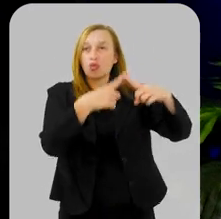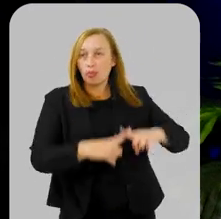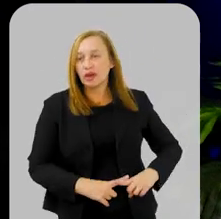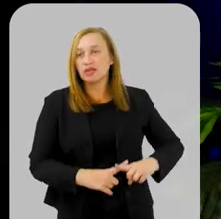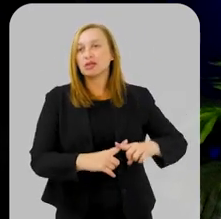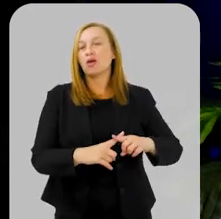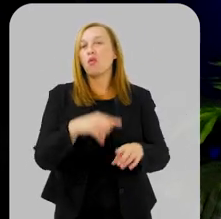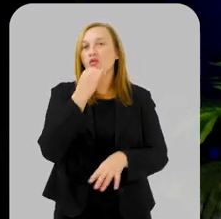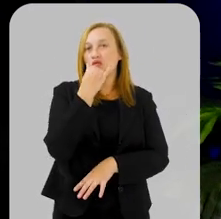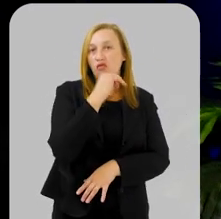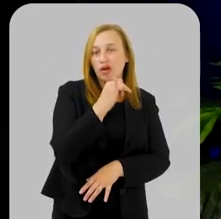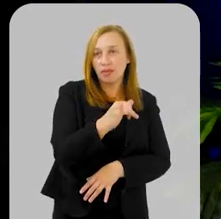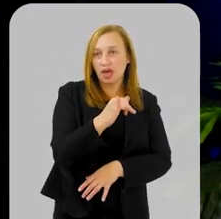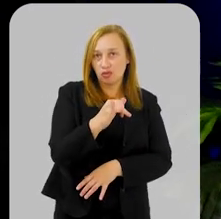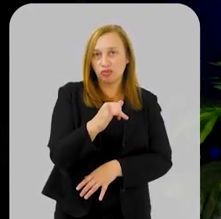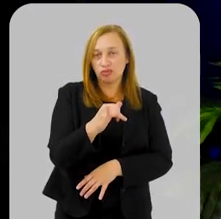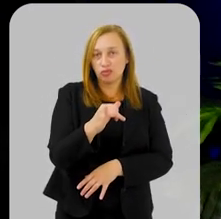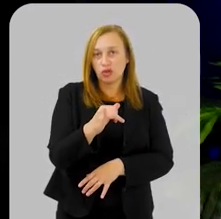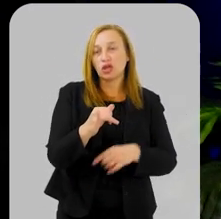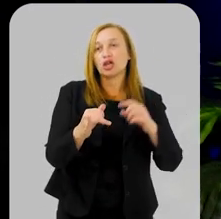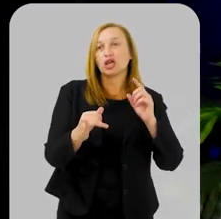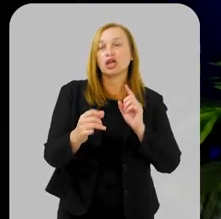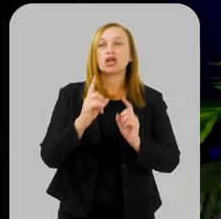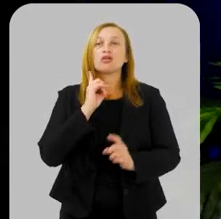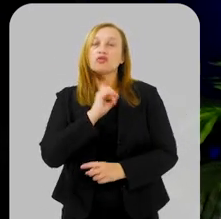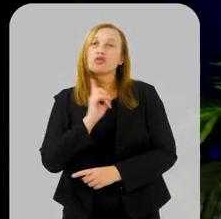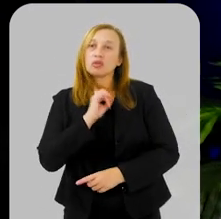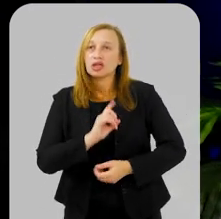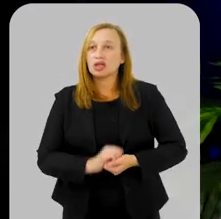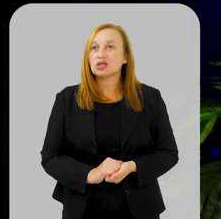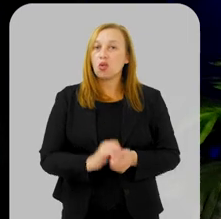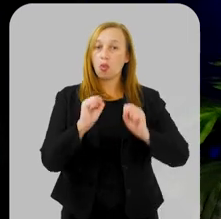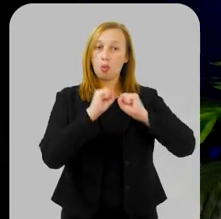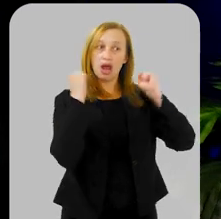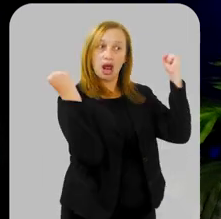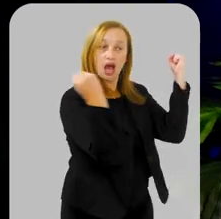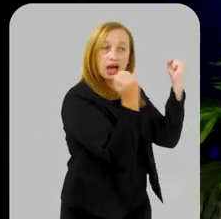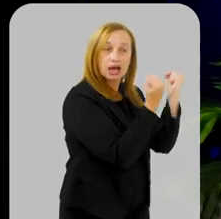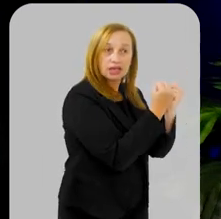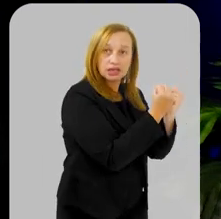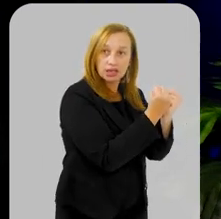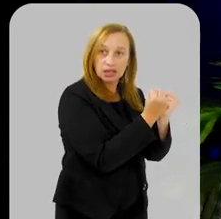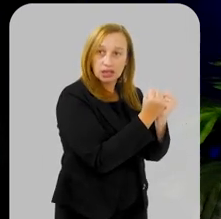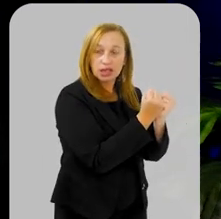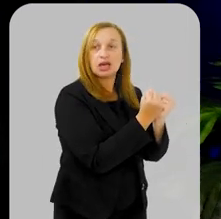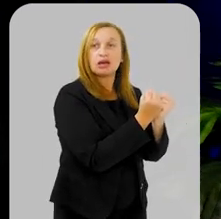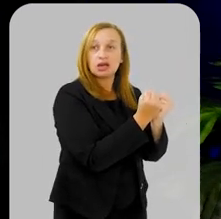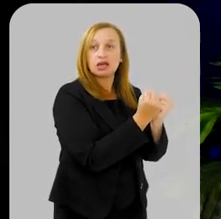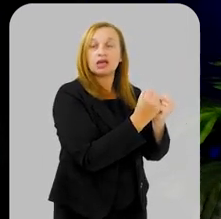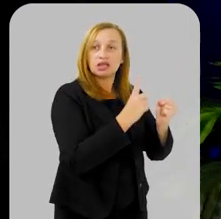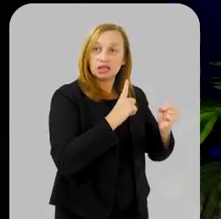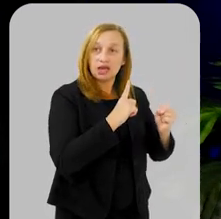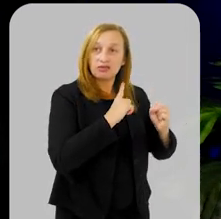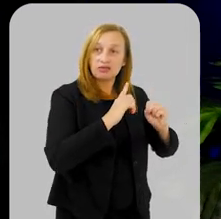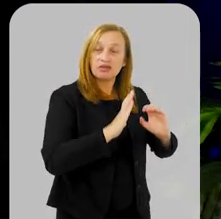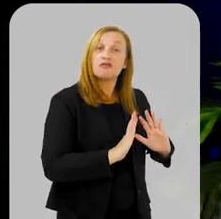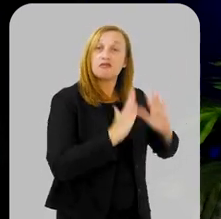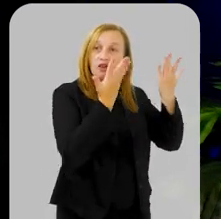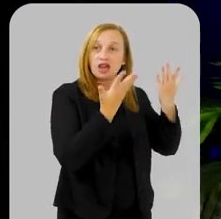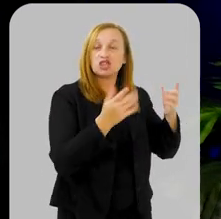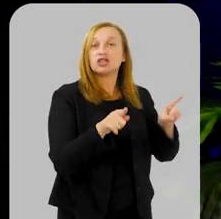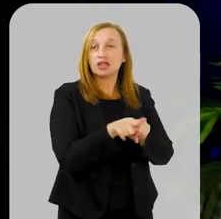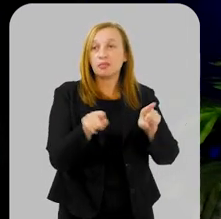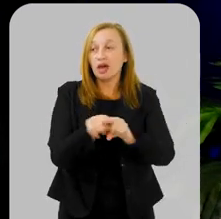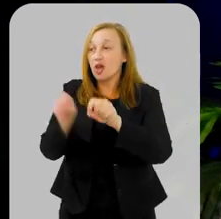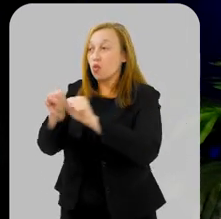Fla-Flu. Último Fla-Flu. O Maracanãzinho teve evento o domingo inteirinho, de 10 da